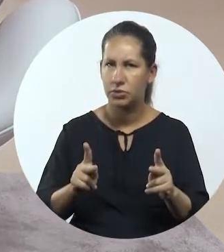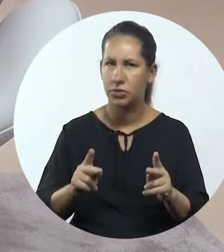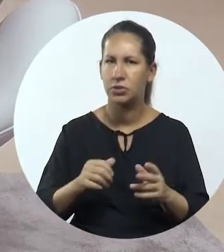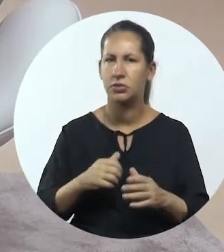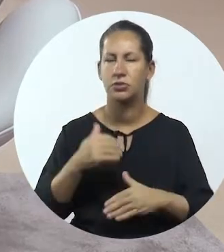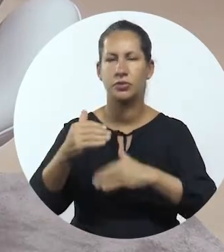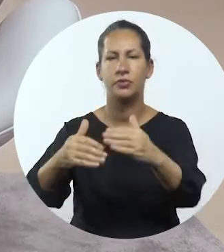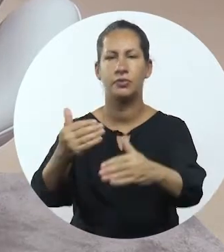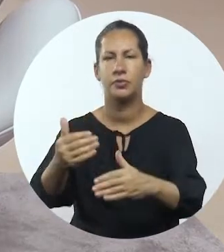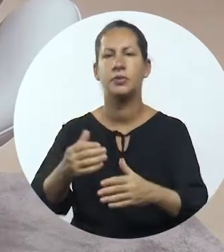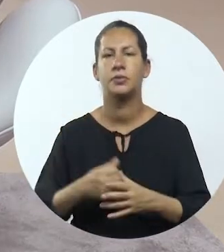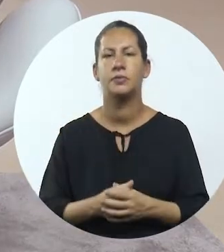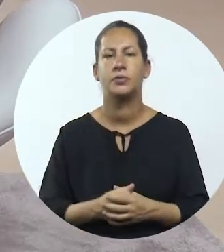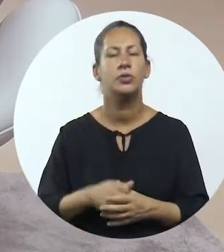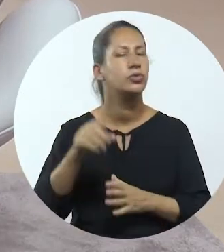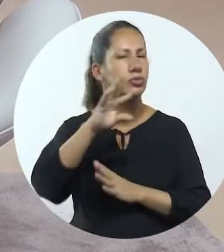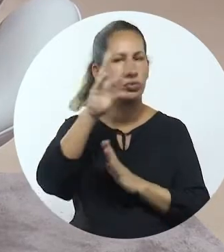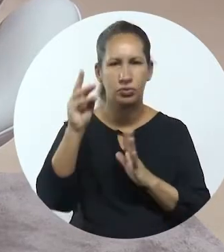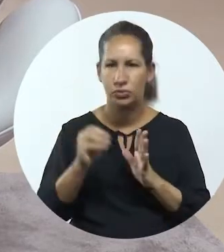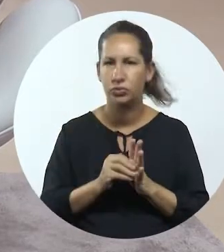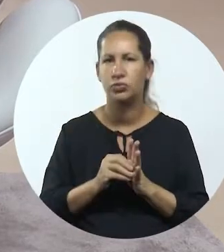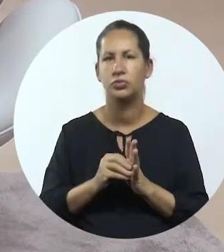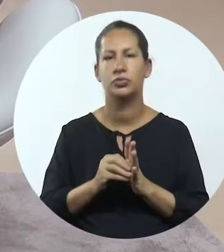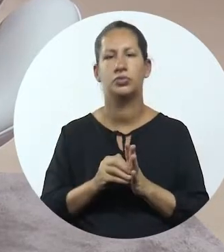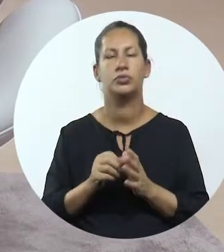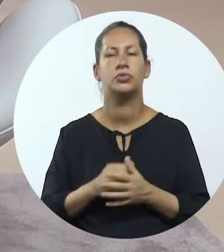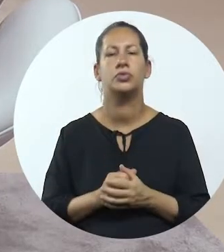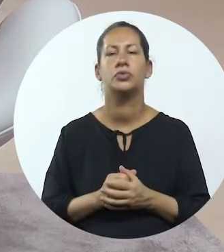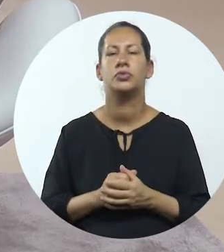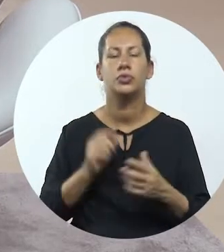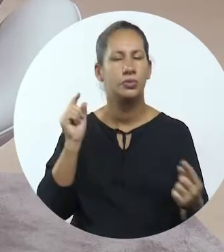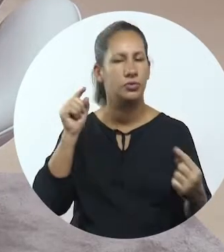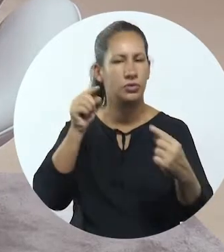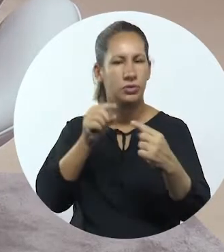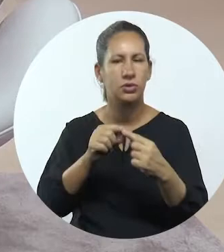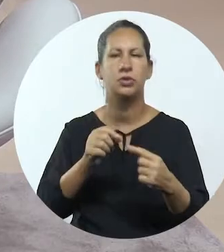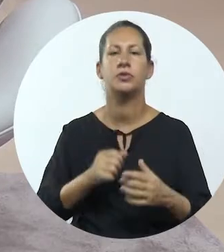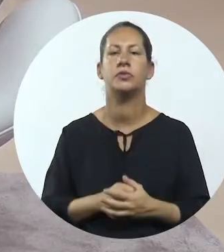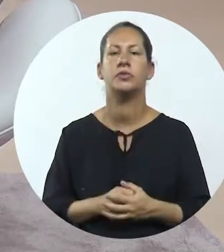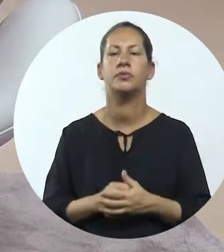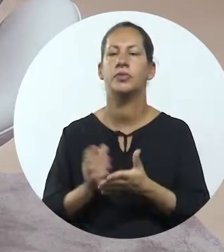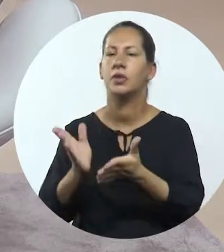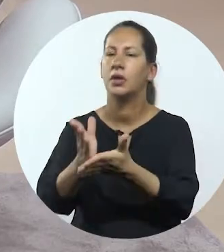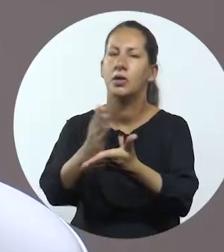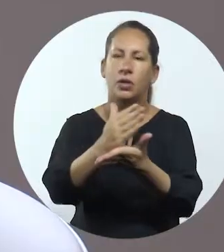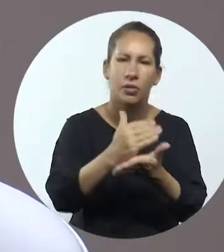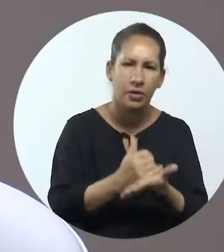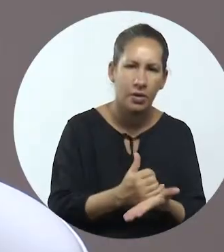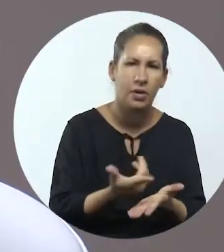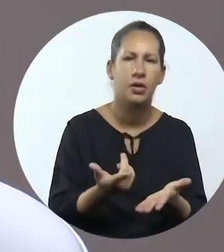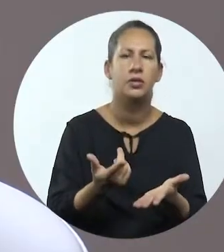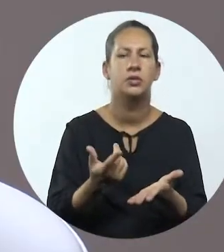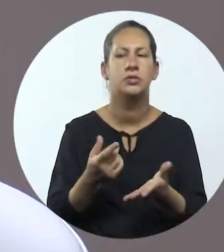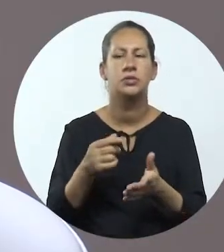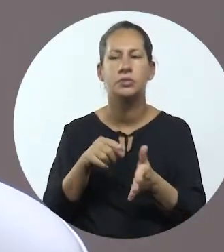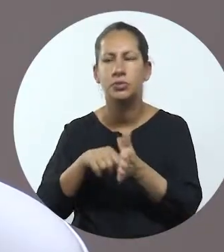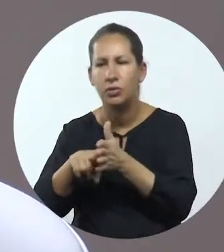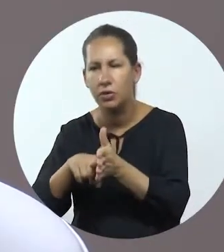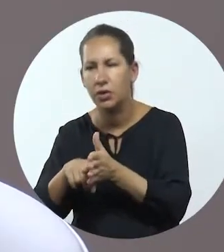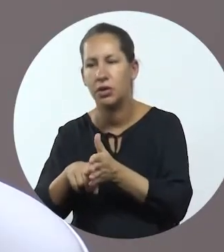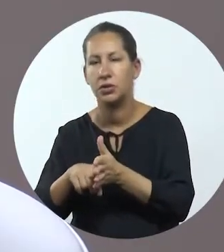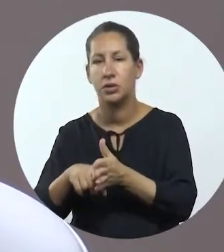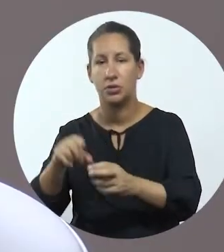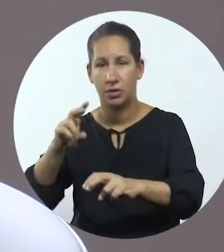desse Eleitor do Futuro? Sim, sim. Todos os nossos indicadores, todas as nossas metas, elas são todas catalogadas e elas são monitoradas, tanto